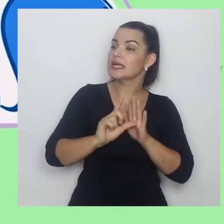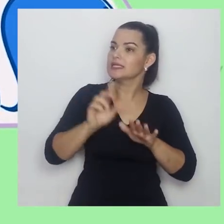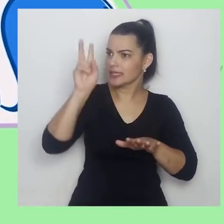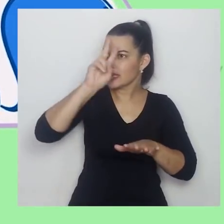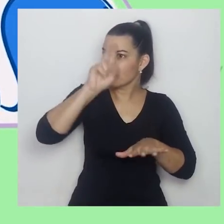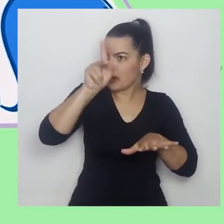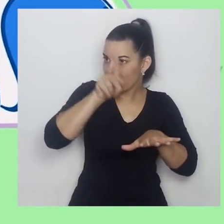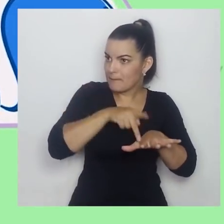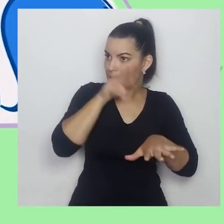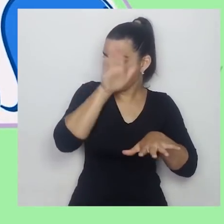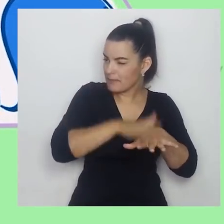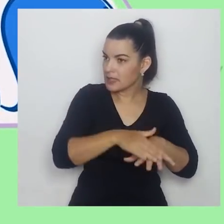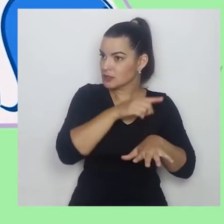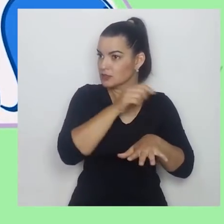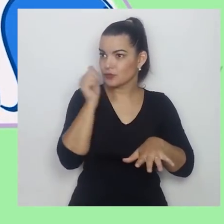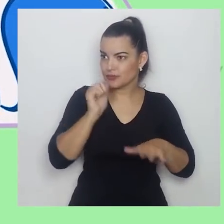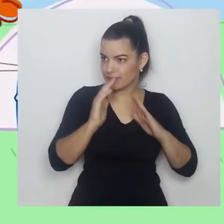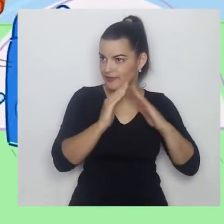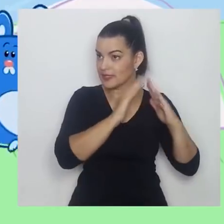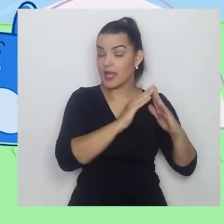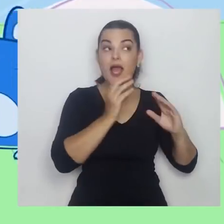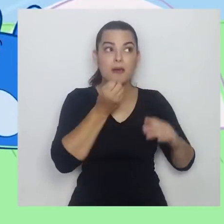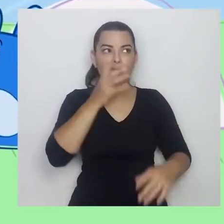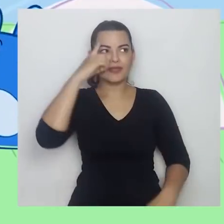Neide. Boa ideia!